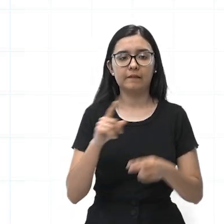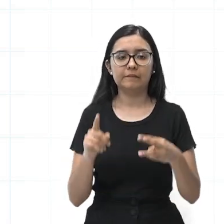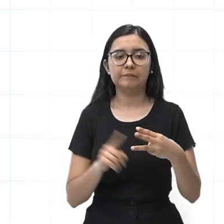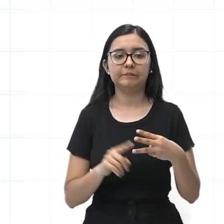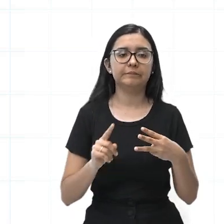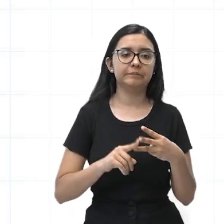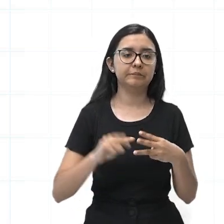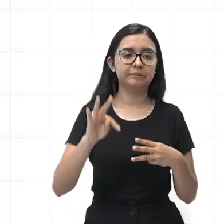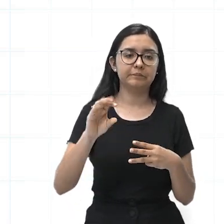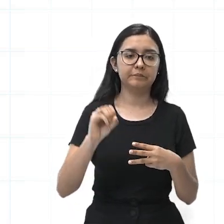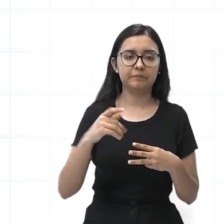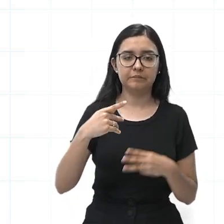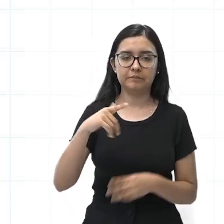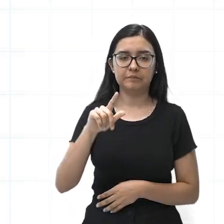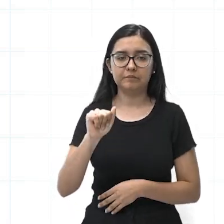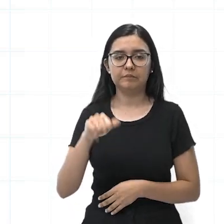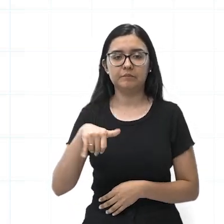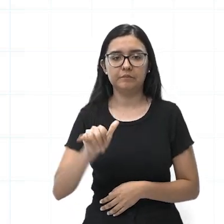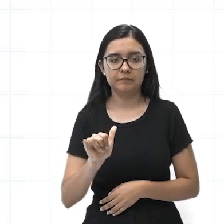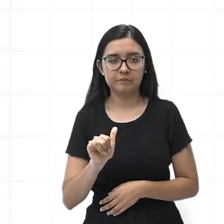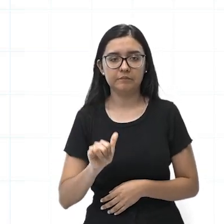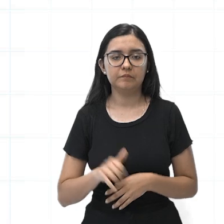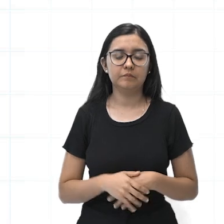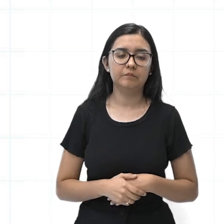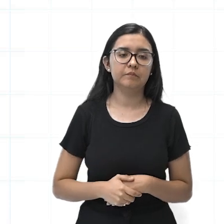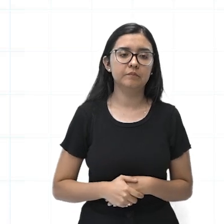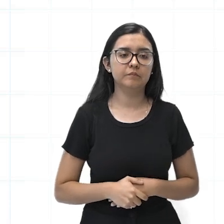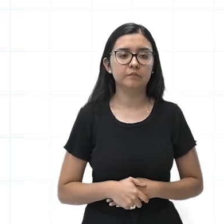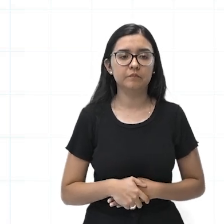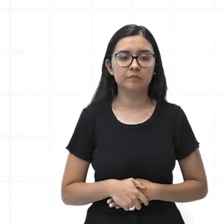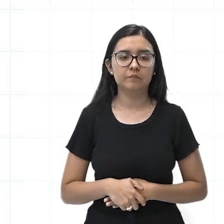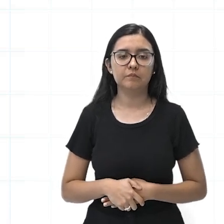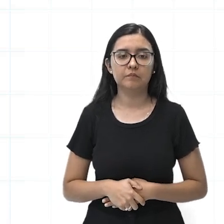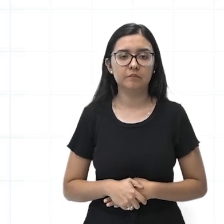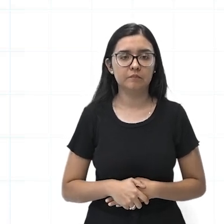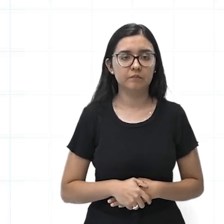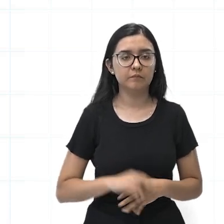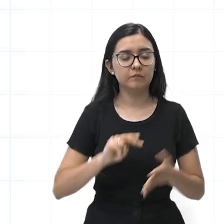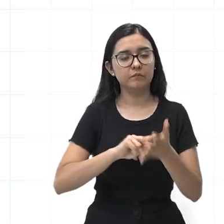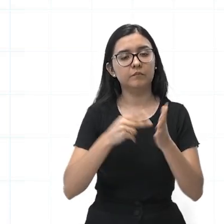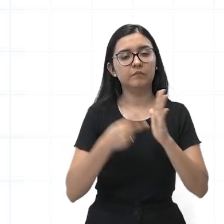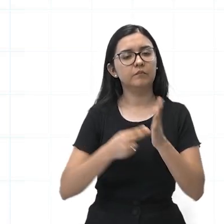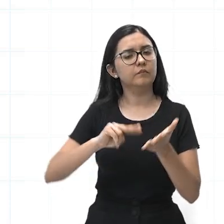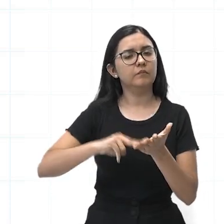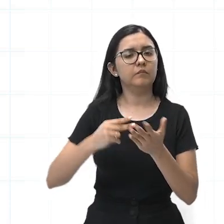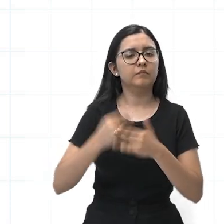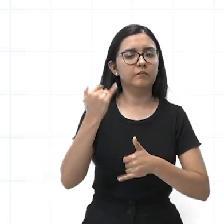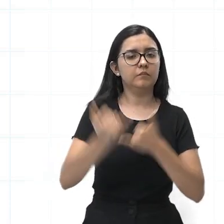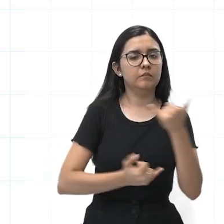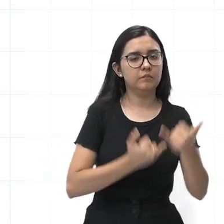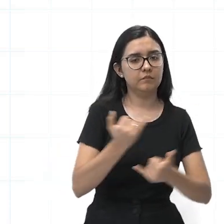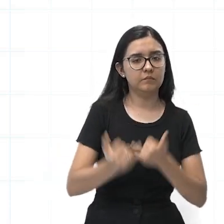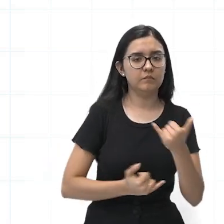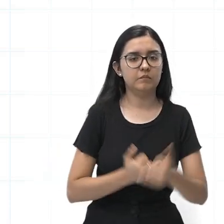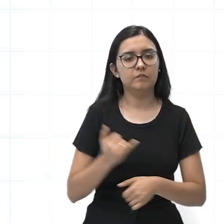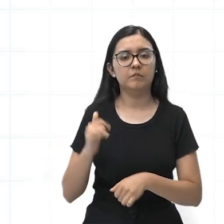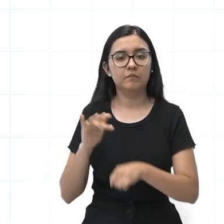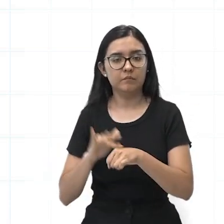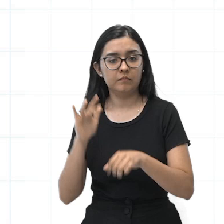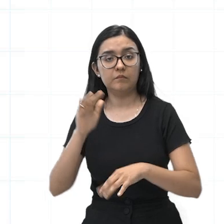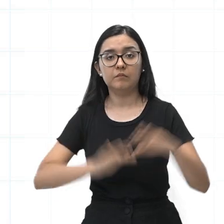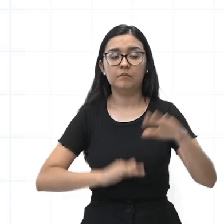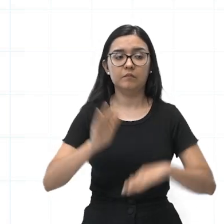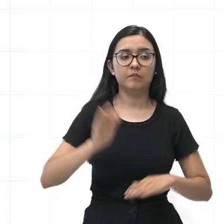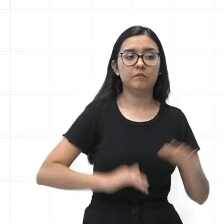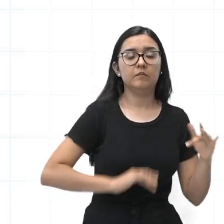está no infinitivo, todos eles aqui, né? Iniciando com o to. To play significa brincar, jogar ou tocar. Aí depende